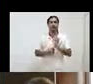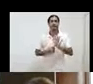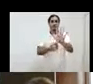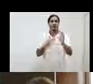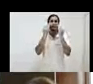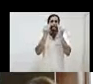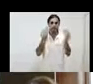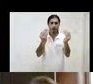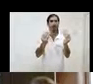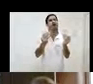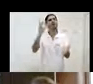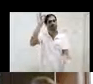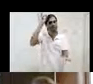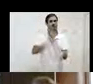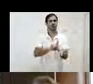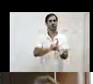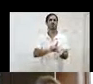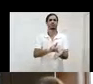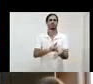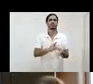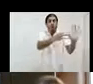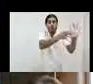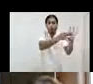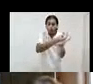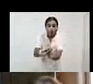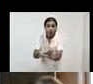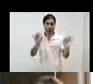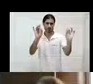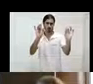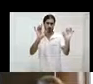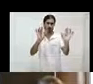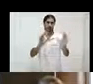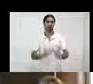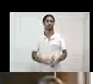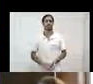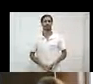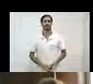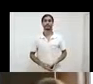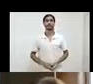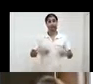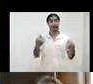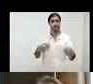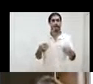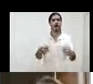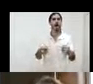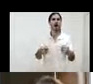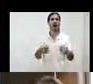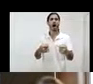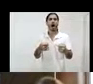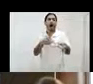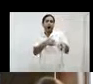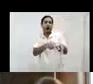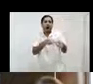contexto. E isso é importante. Então, mais uma vez, uma fonte importante para a